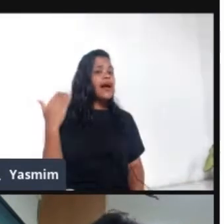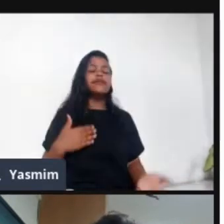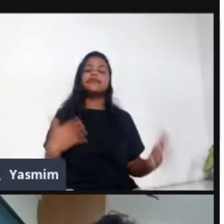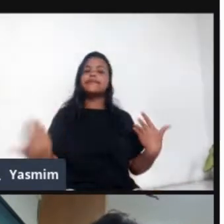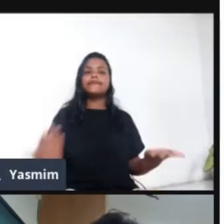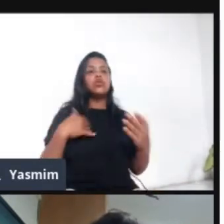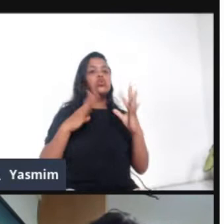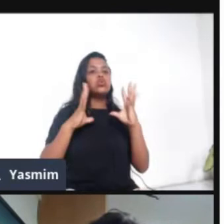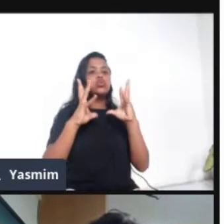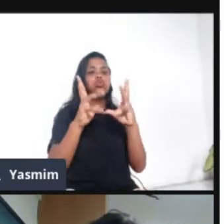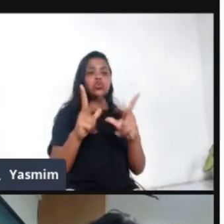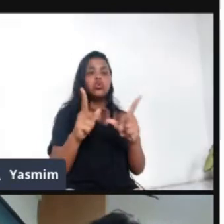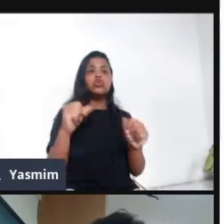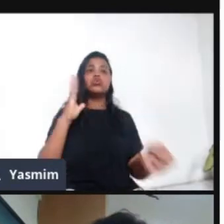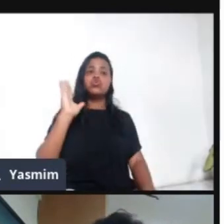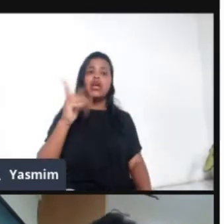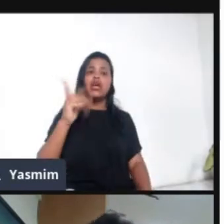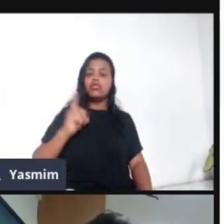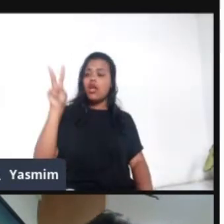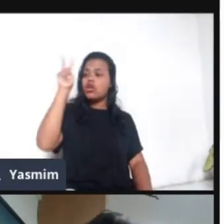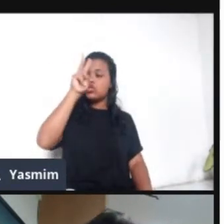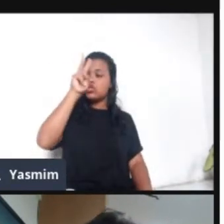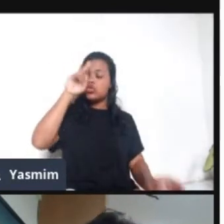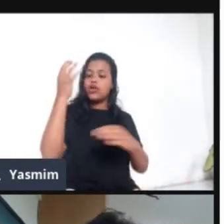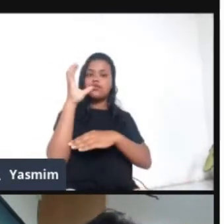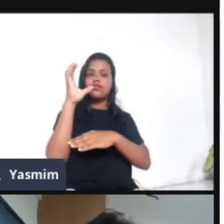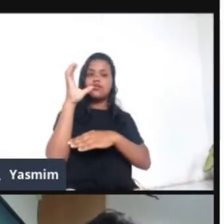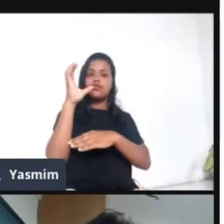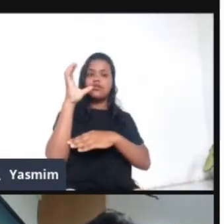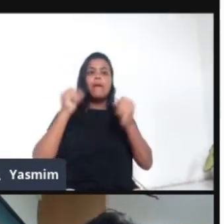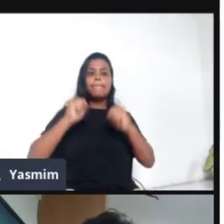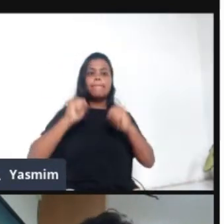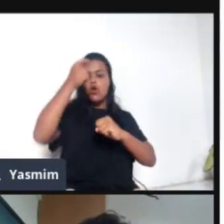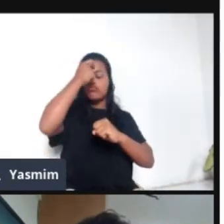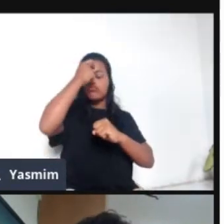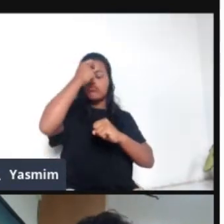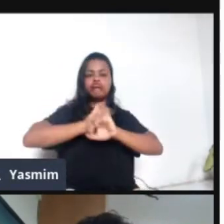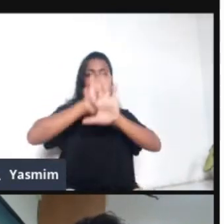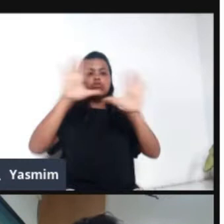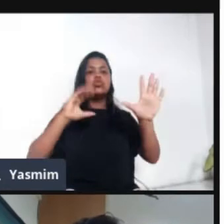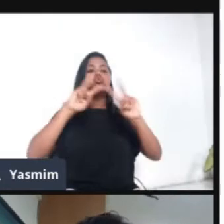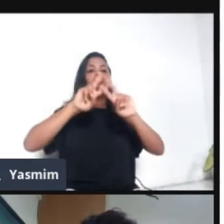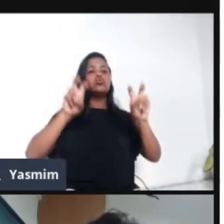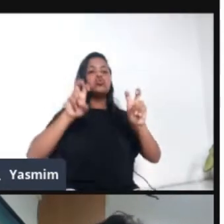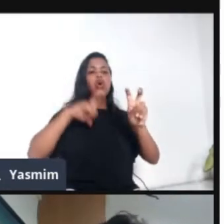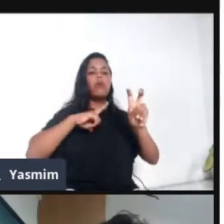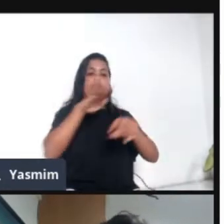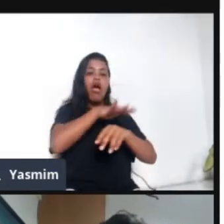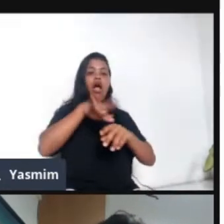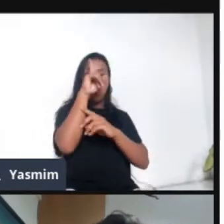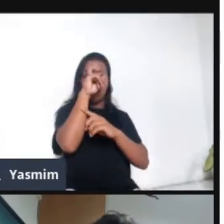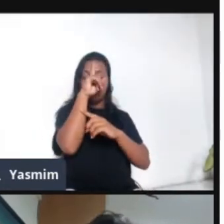um legado científico para que a gente possa compreender sobre a condição clínica e entender o que é que difere